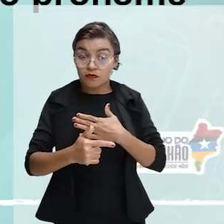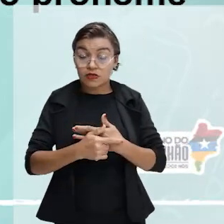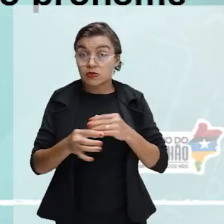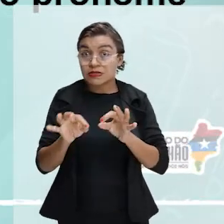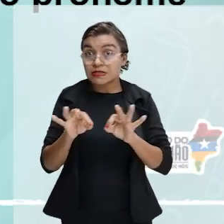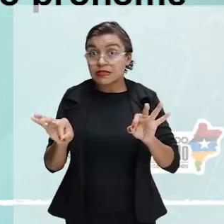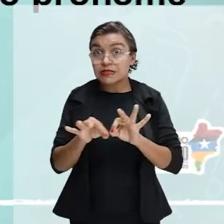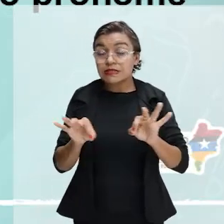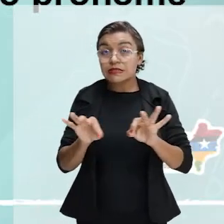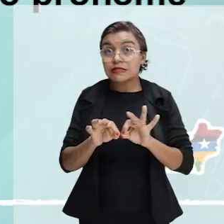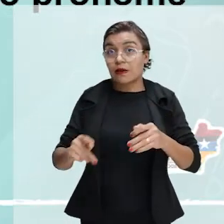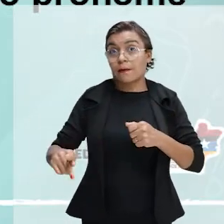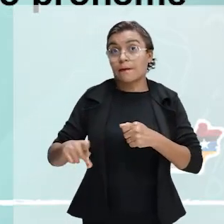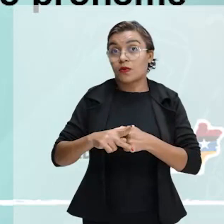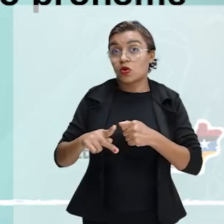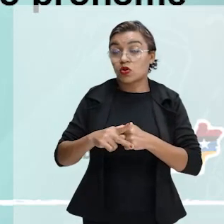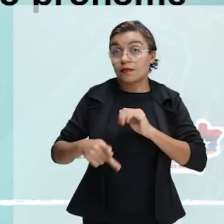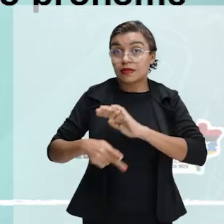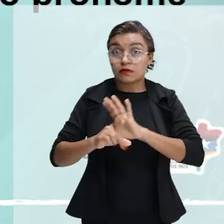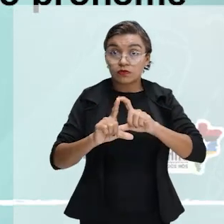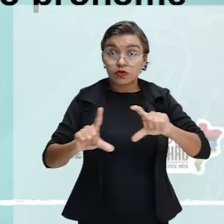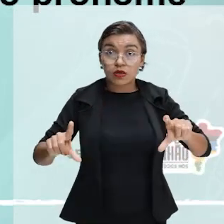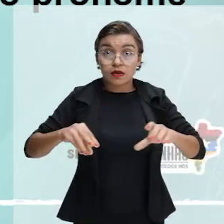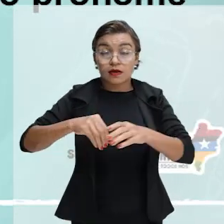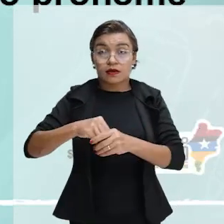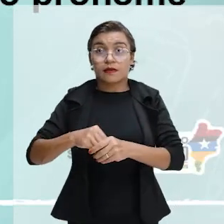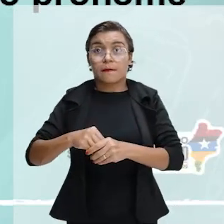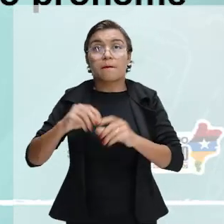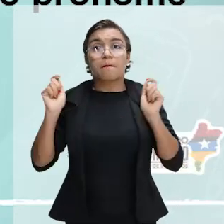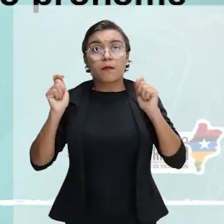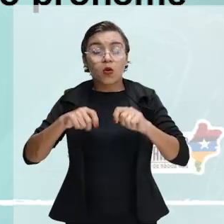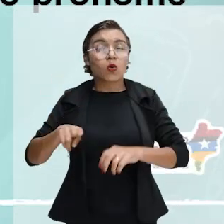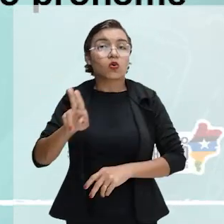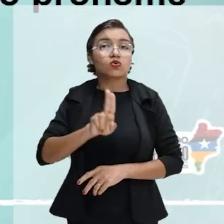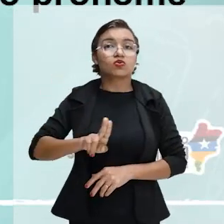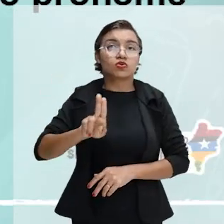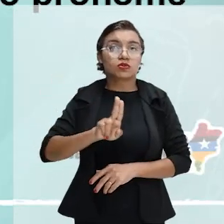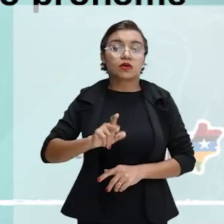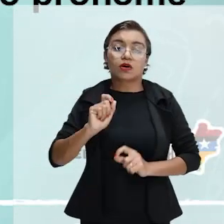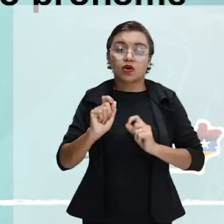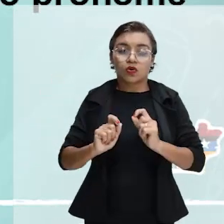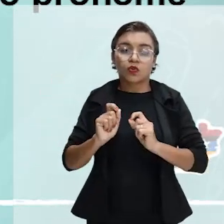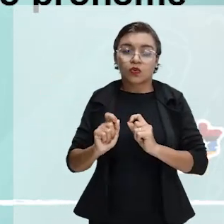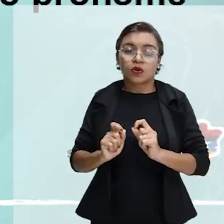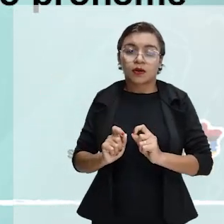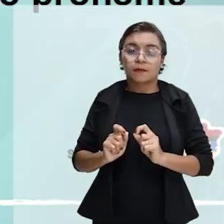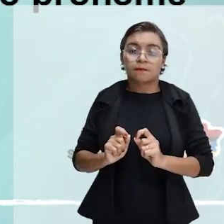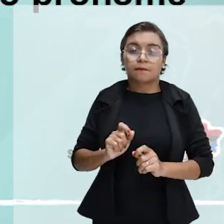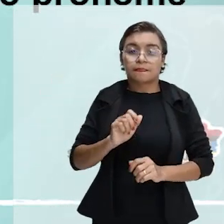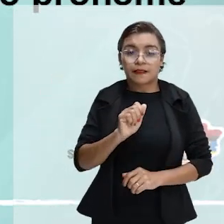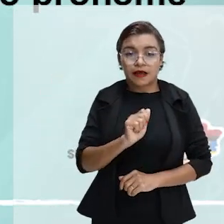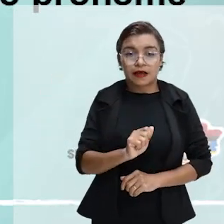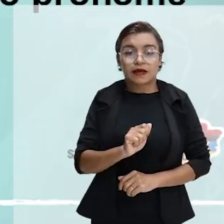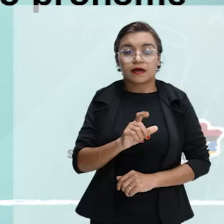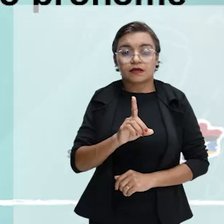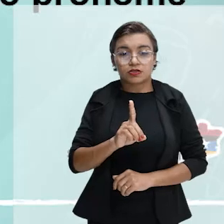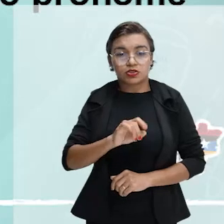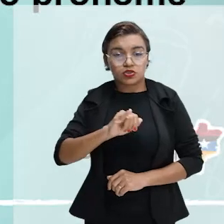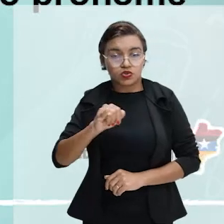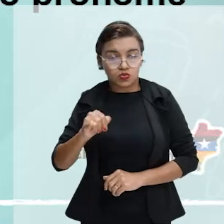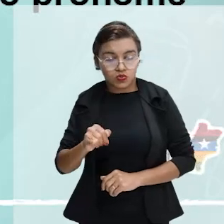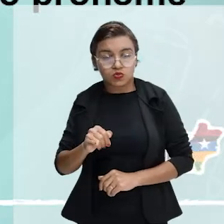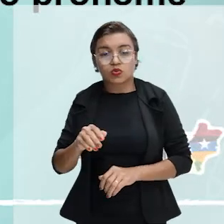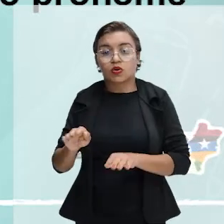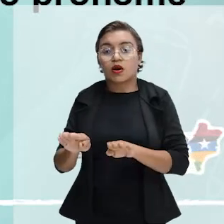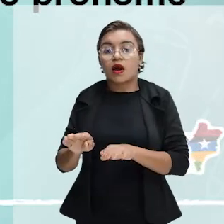daquele pronome na oração. Funciona como adjunto adverbial de lugar, tá? Funciona, olha